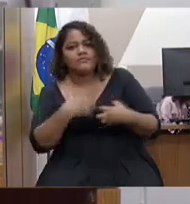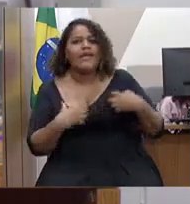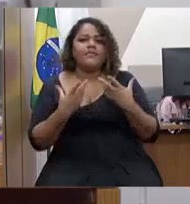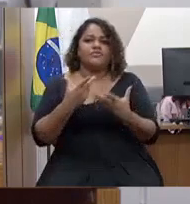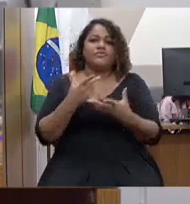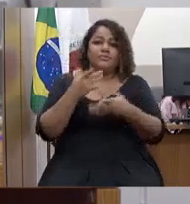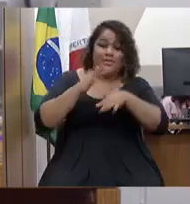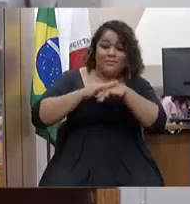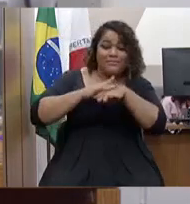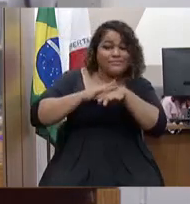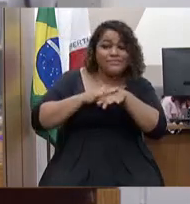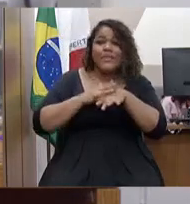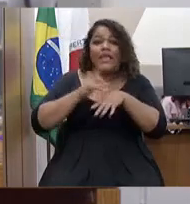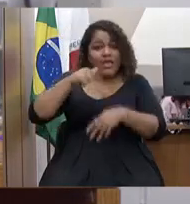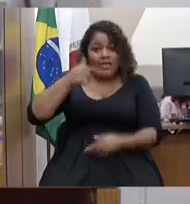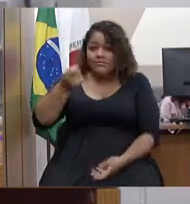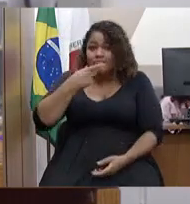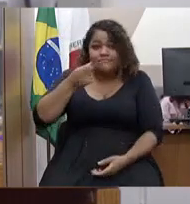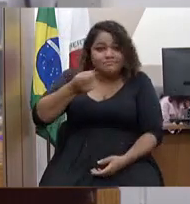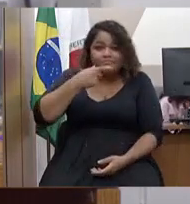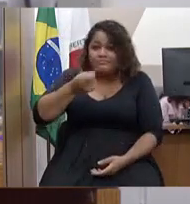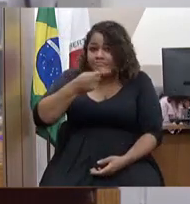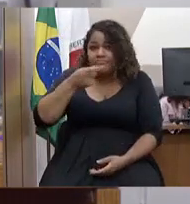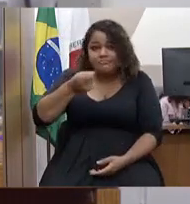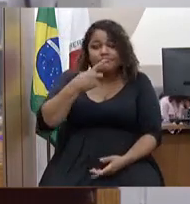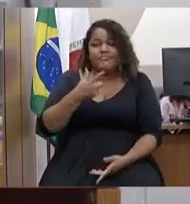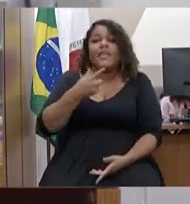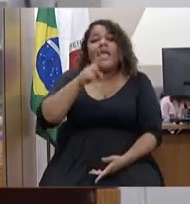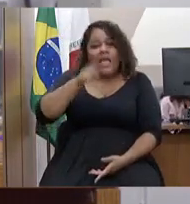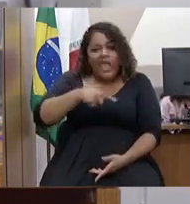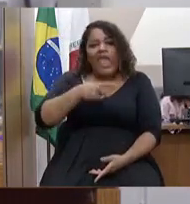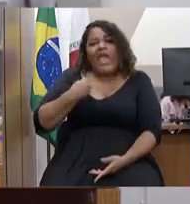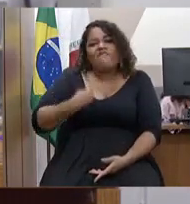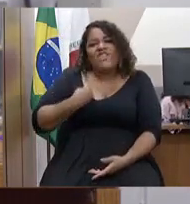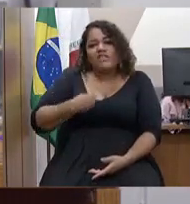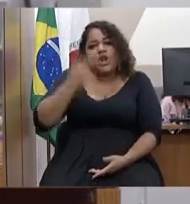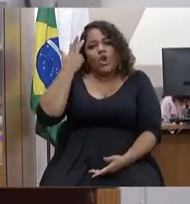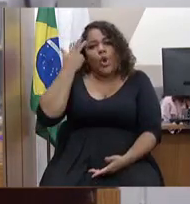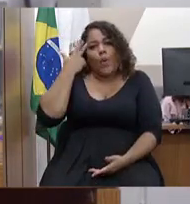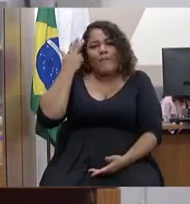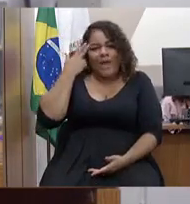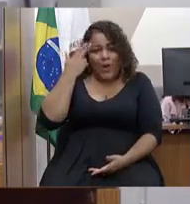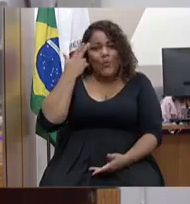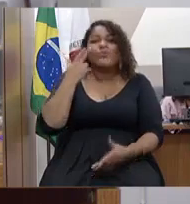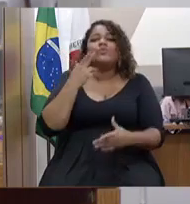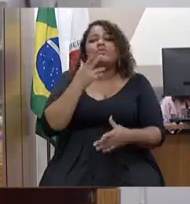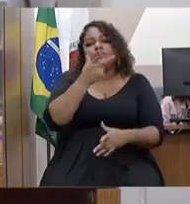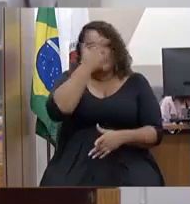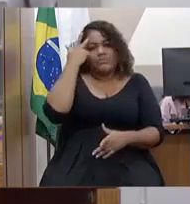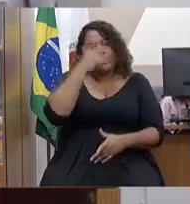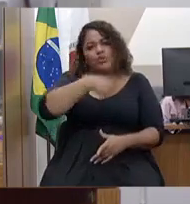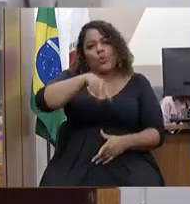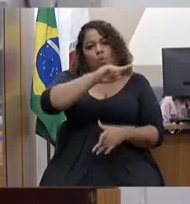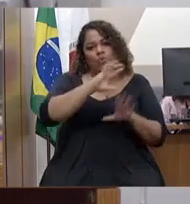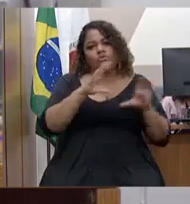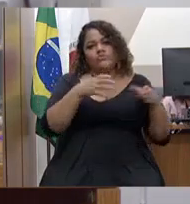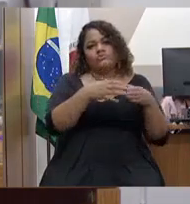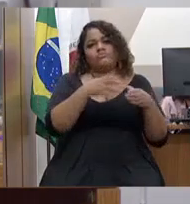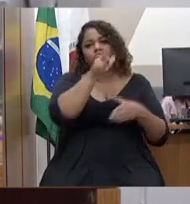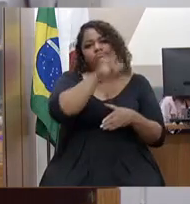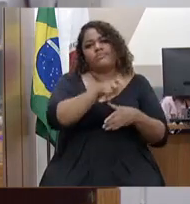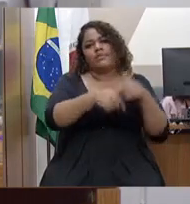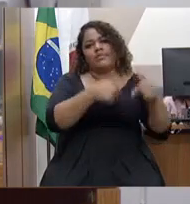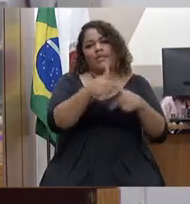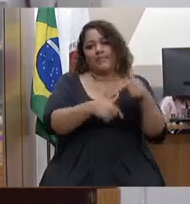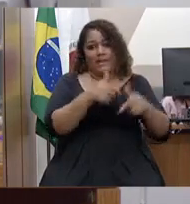essa é a vida da classe trabalhadora no dia de hoje e antes de iniciar os debates aqui eu tava conversando com o companheiro